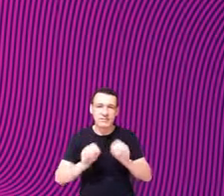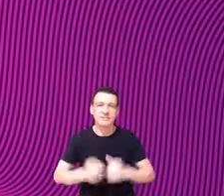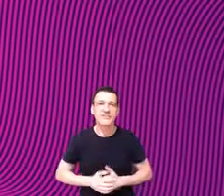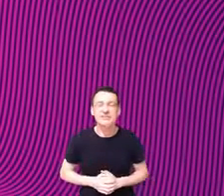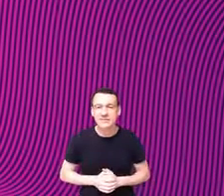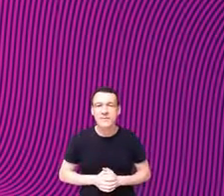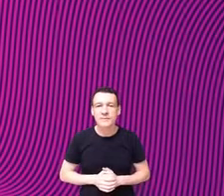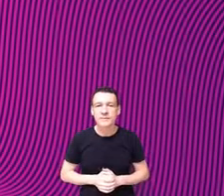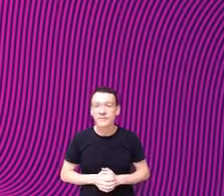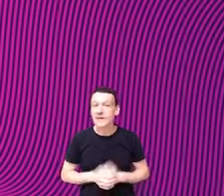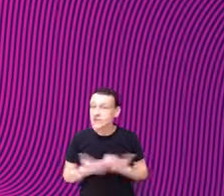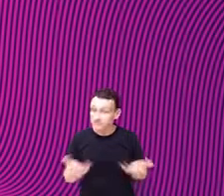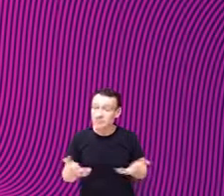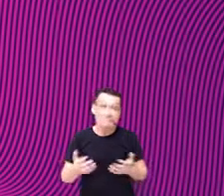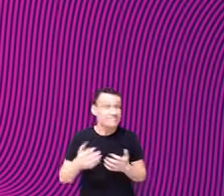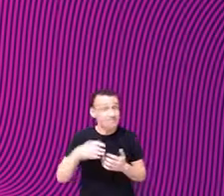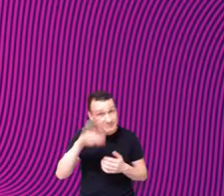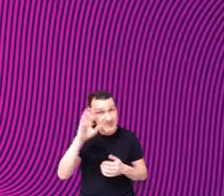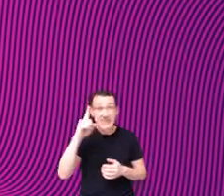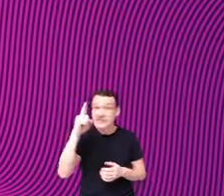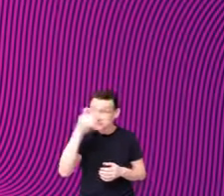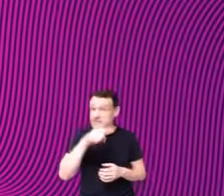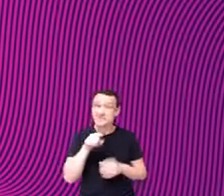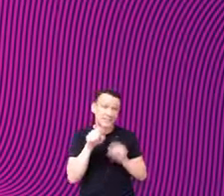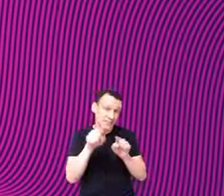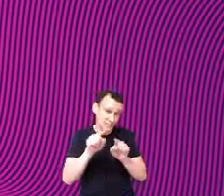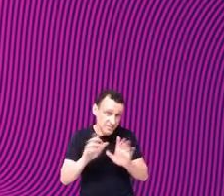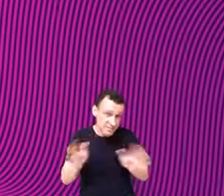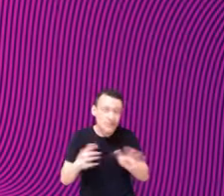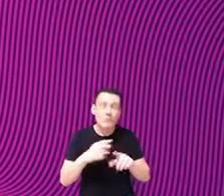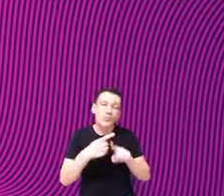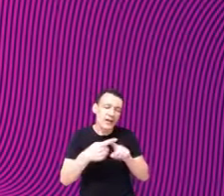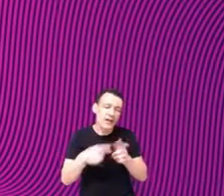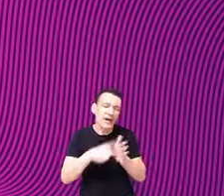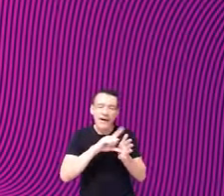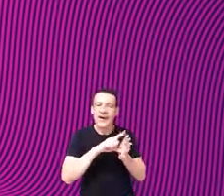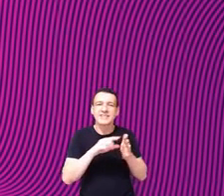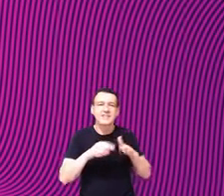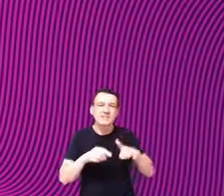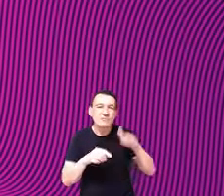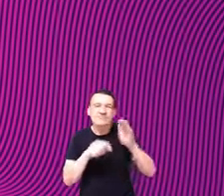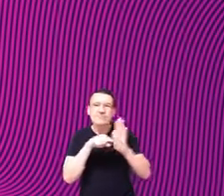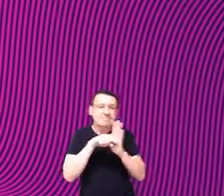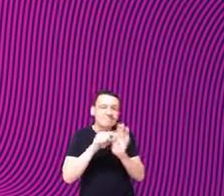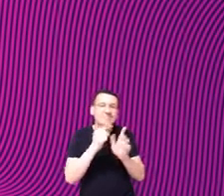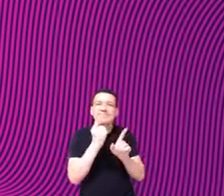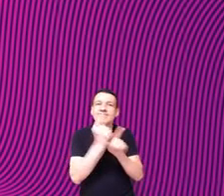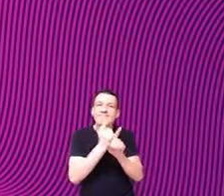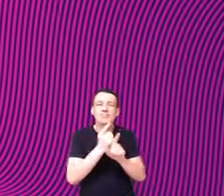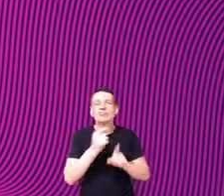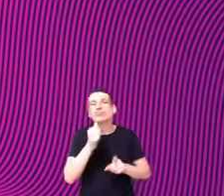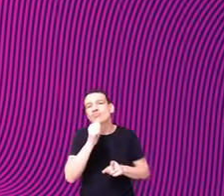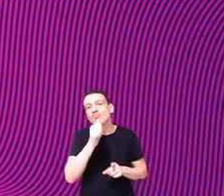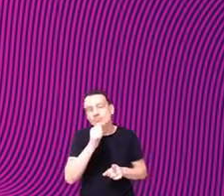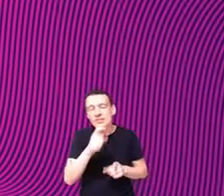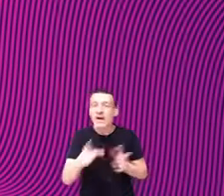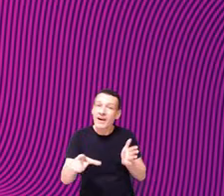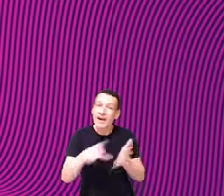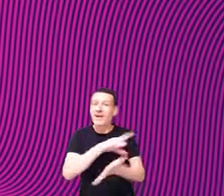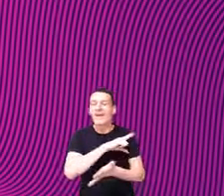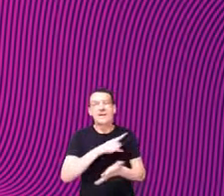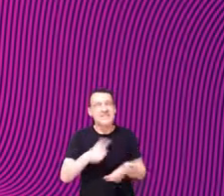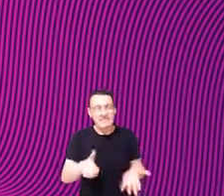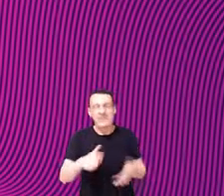absolutamente... Esse desbalanço, para mim, é muito flagrante. Eu acho que a gente se preocupa muito com isso aqui na